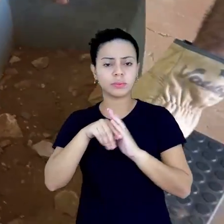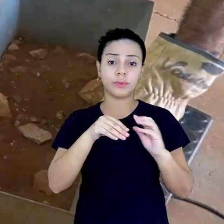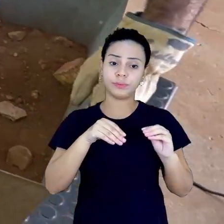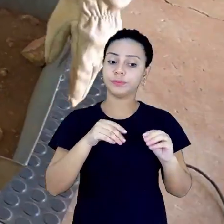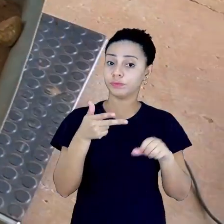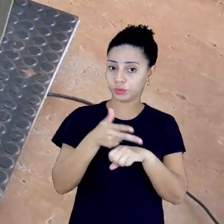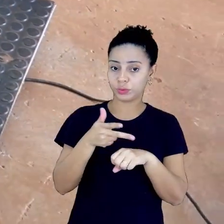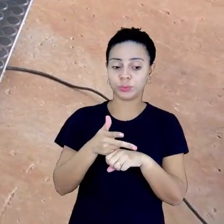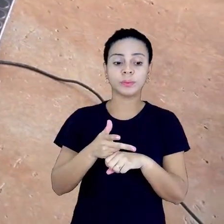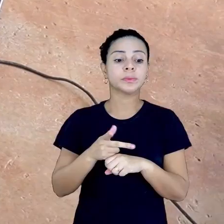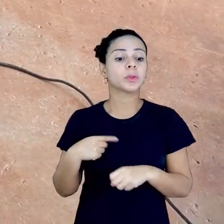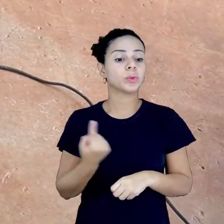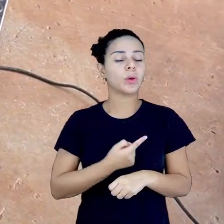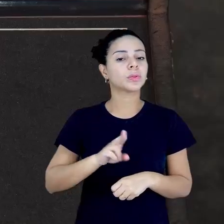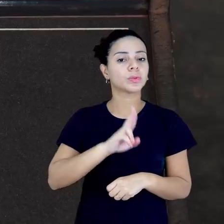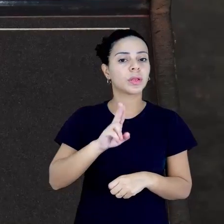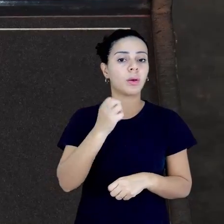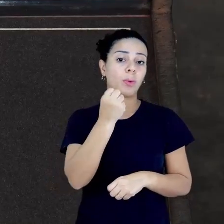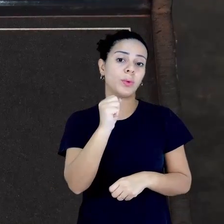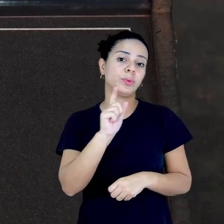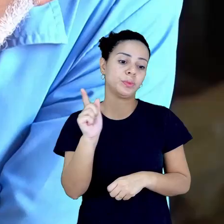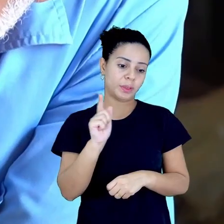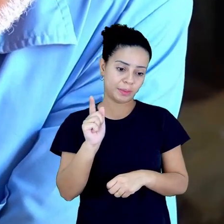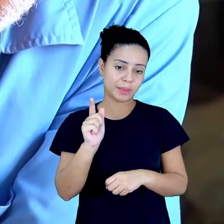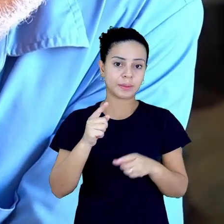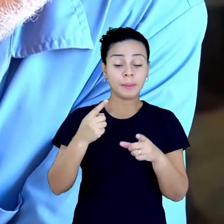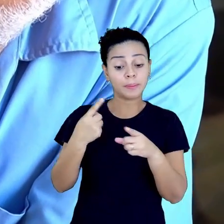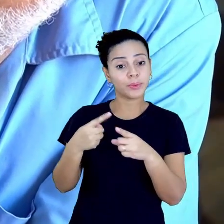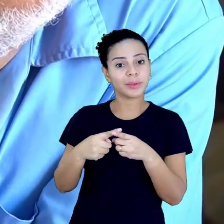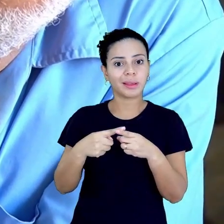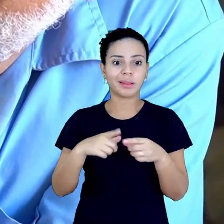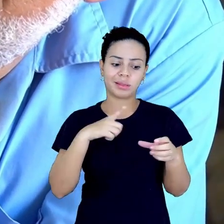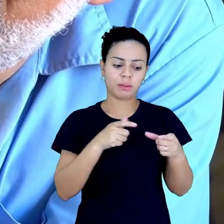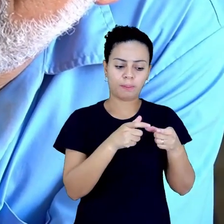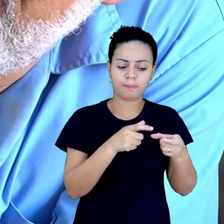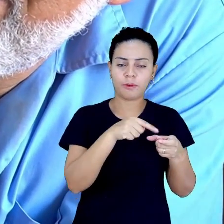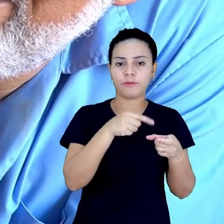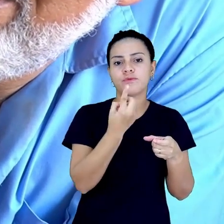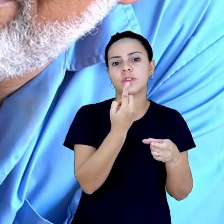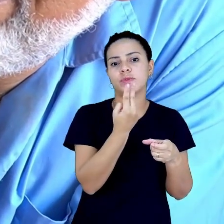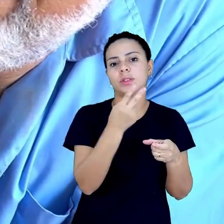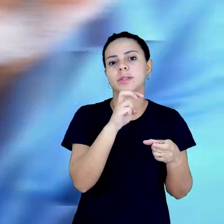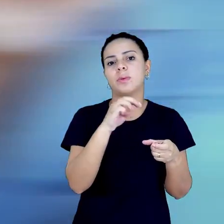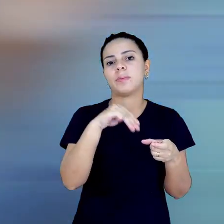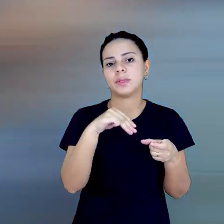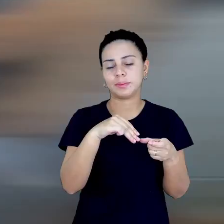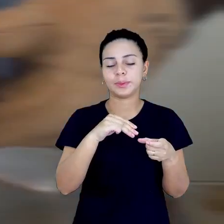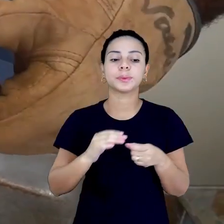neste vídeo, iremos utilizar 8 kg de solo, visto que há grãos maiores do que 25